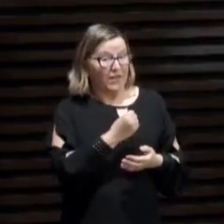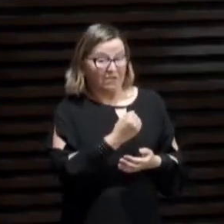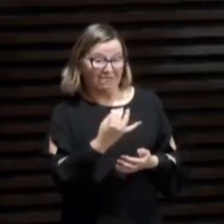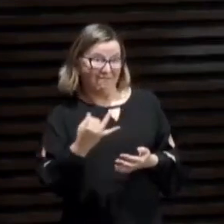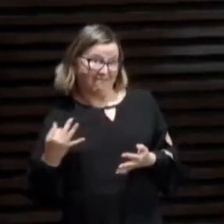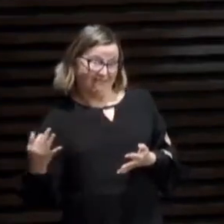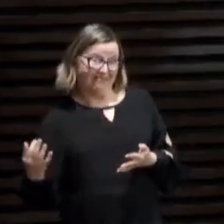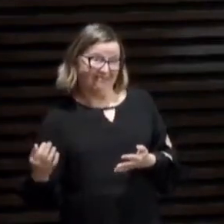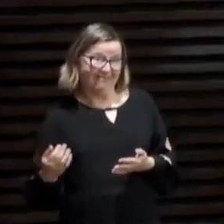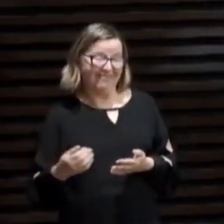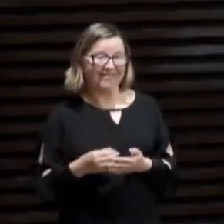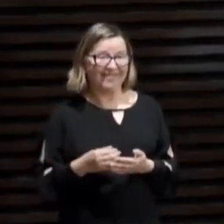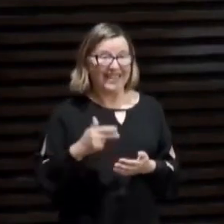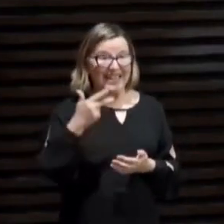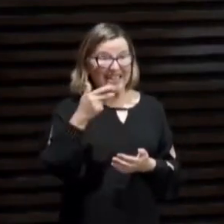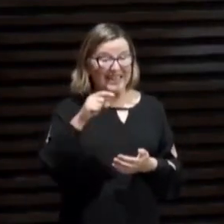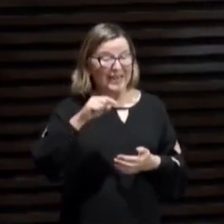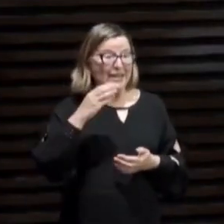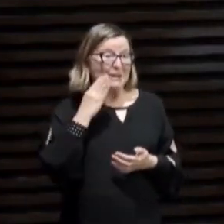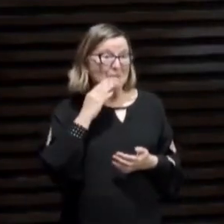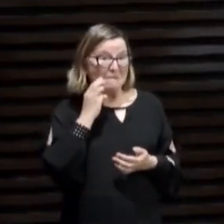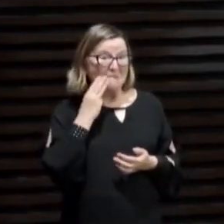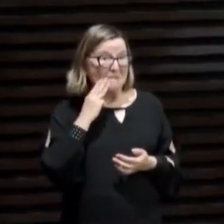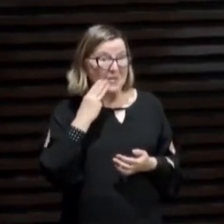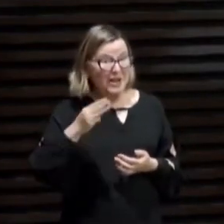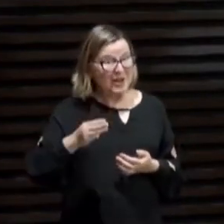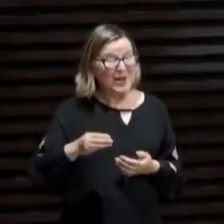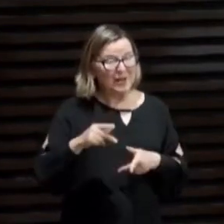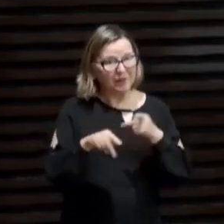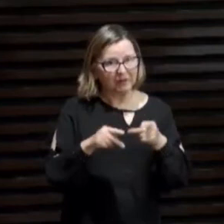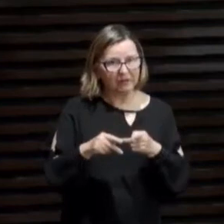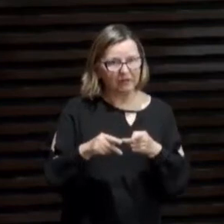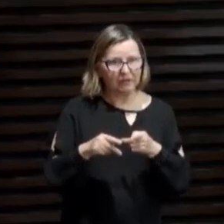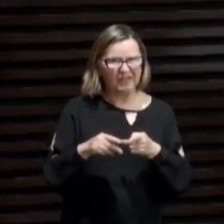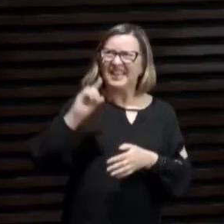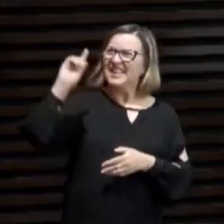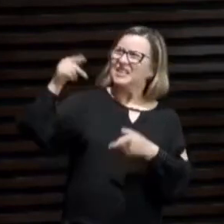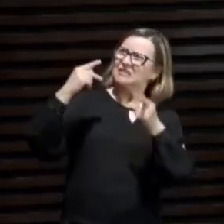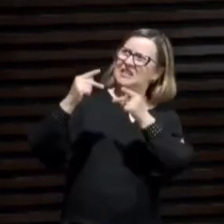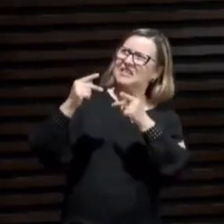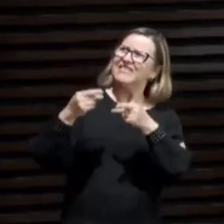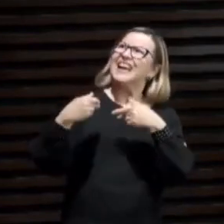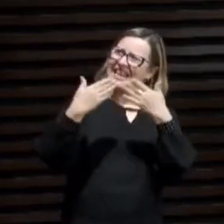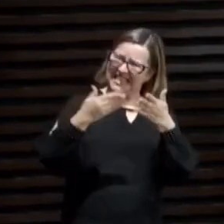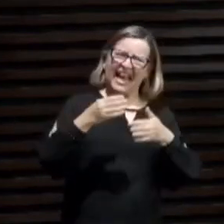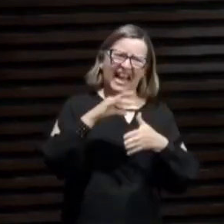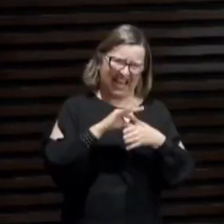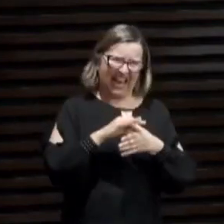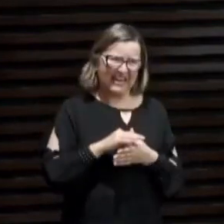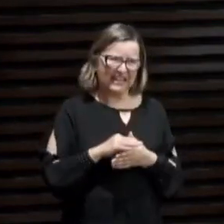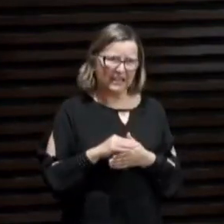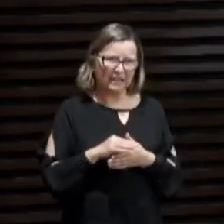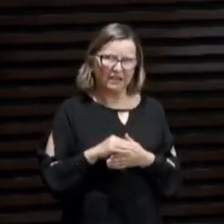Então Moisés chega para Deus, 600.000 homens de pé, o Senhor está dizendo, vou dar carne? Por acaso o Senhor vai